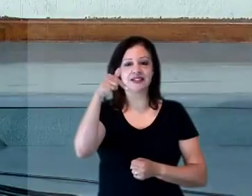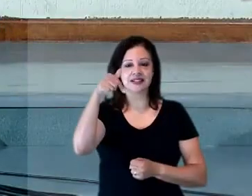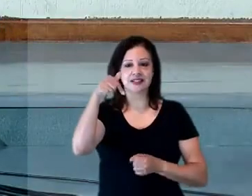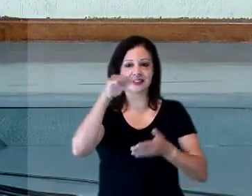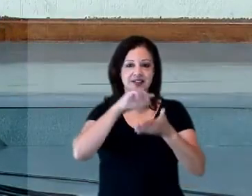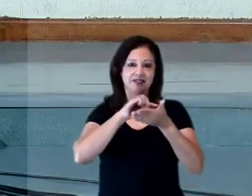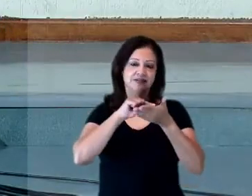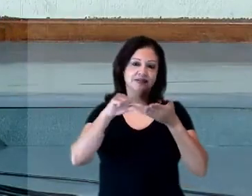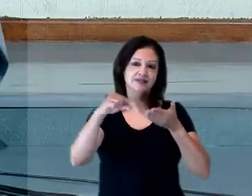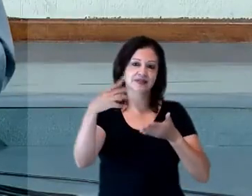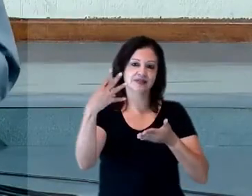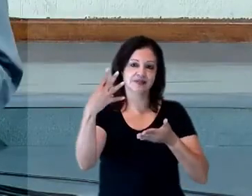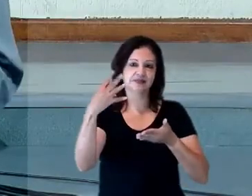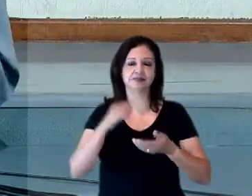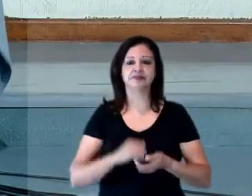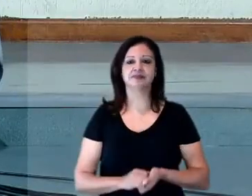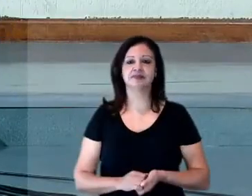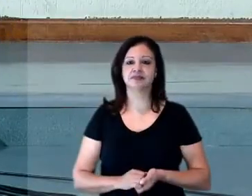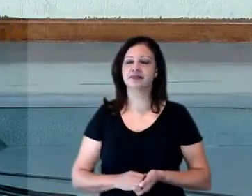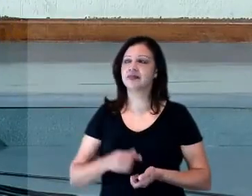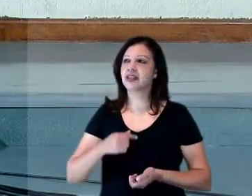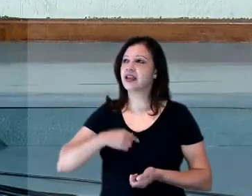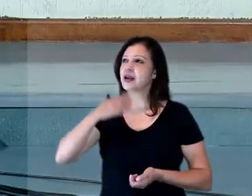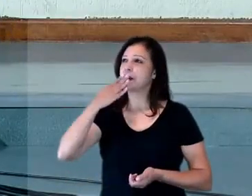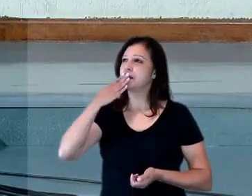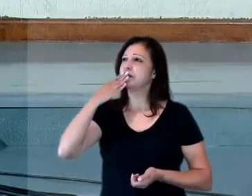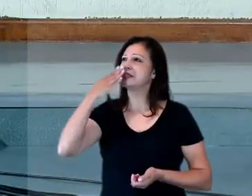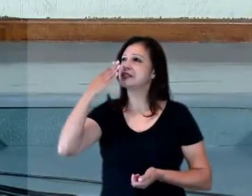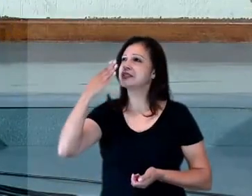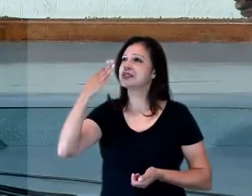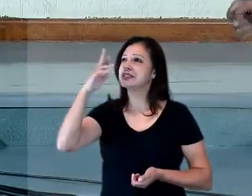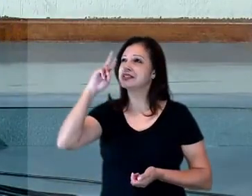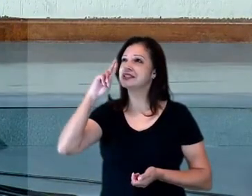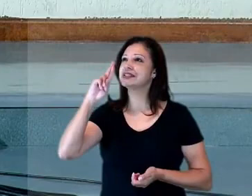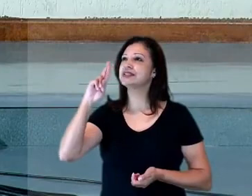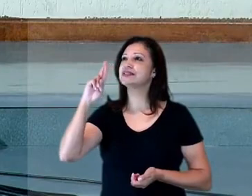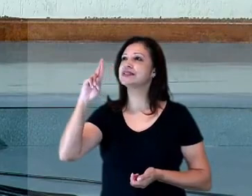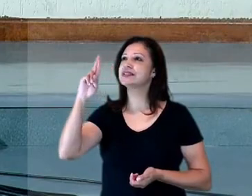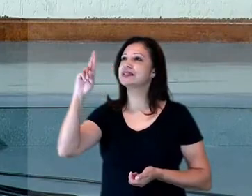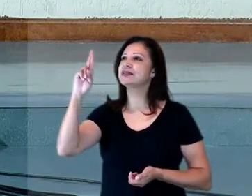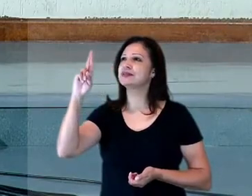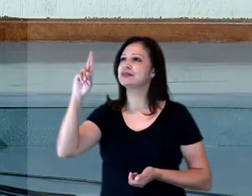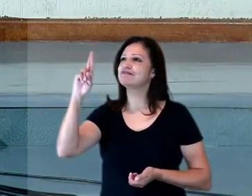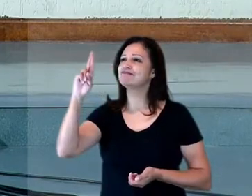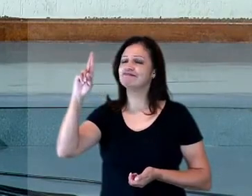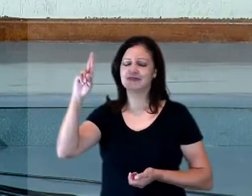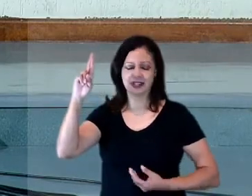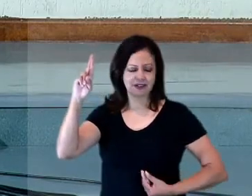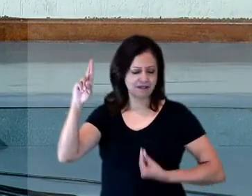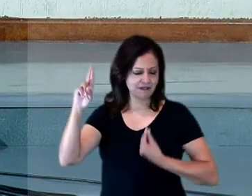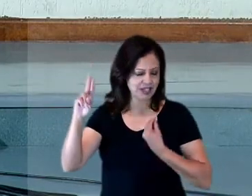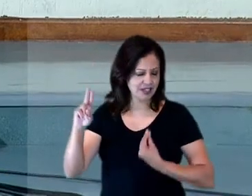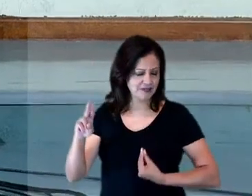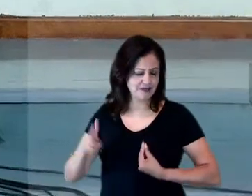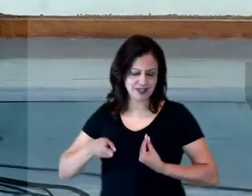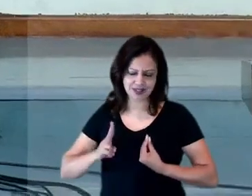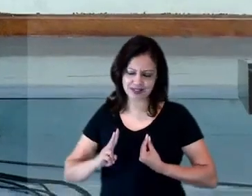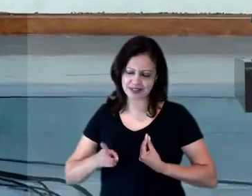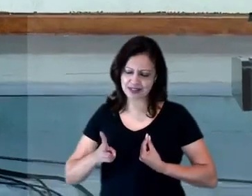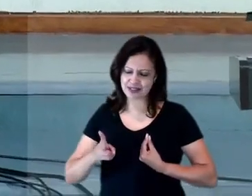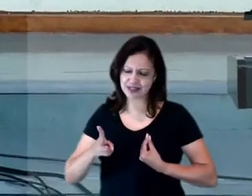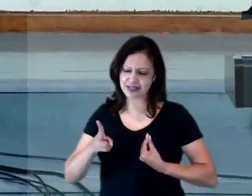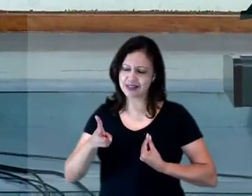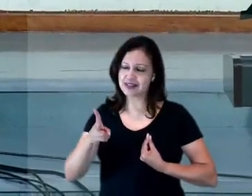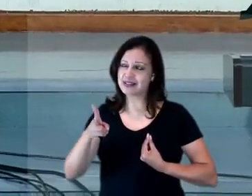diz o seguinte: uma coisa pedi ao Senhor e a procuro, que eu possa viver na casa dele, para